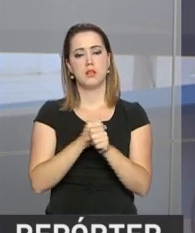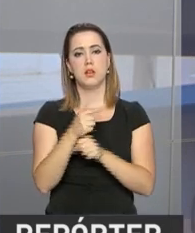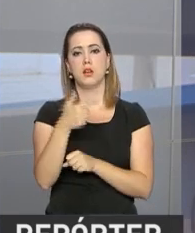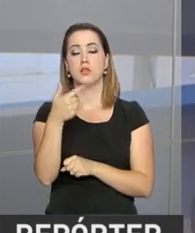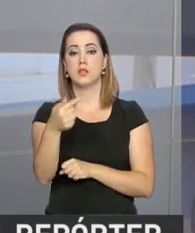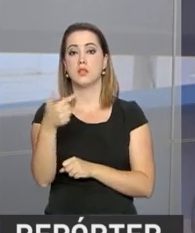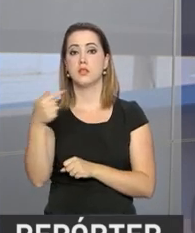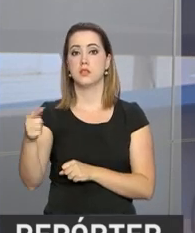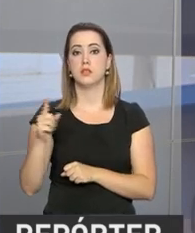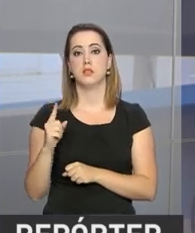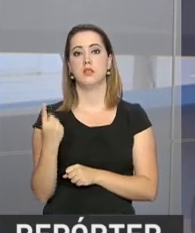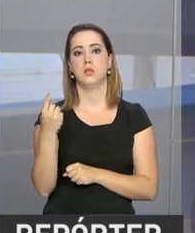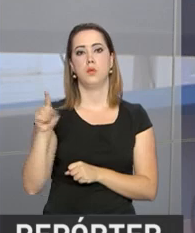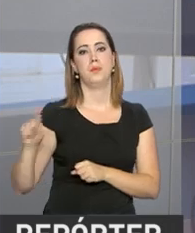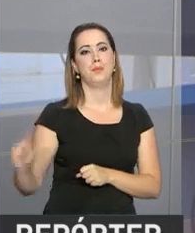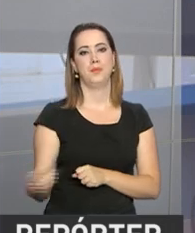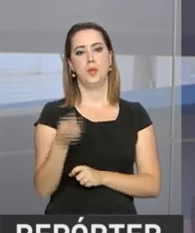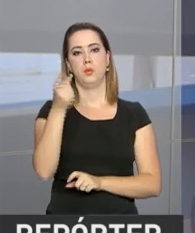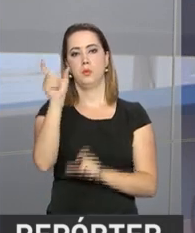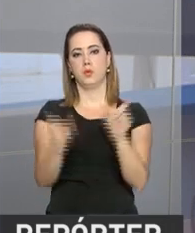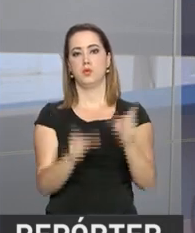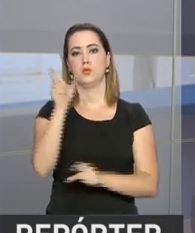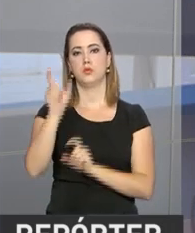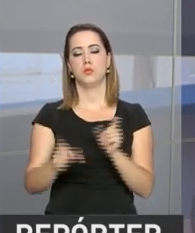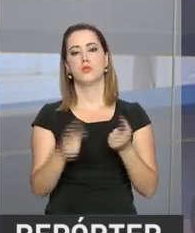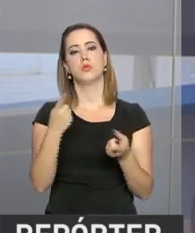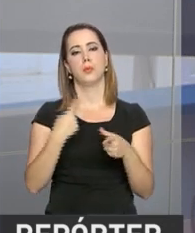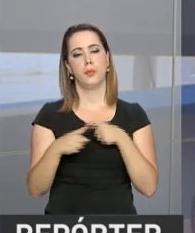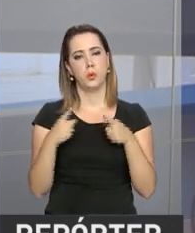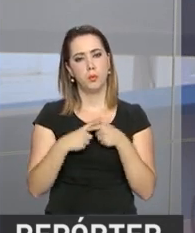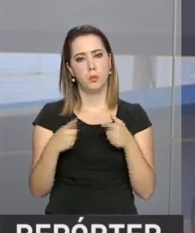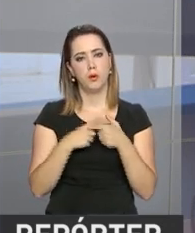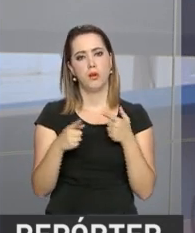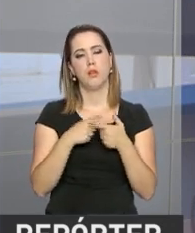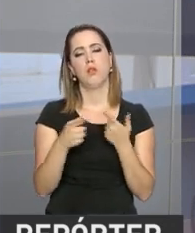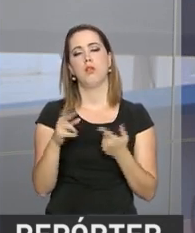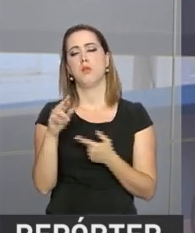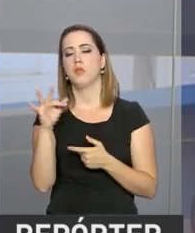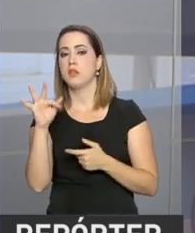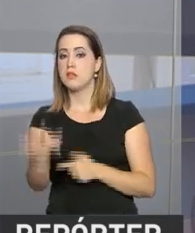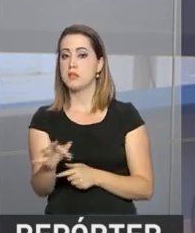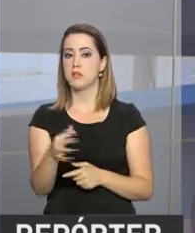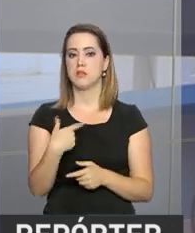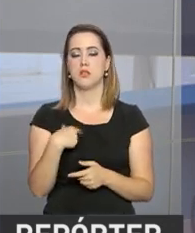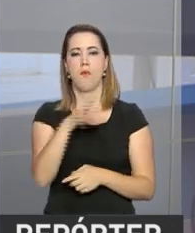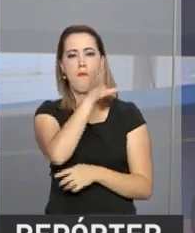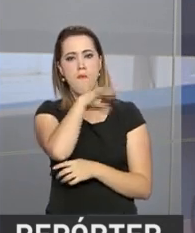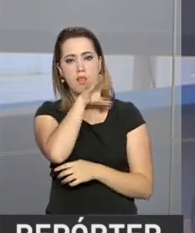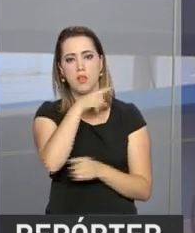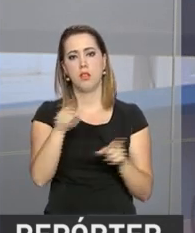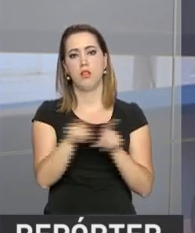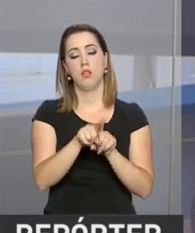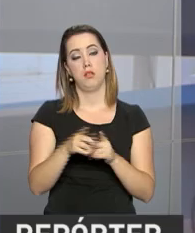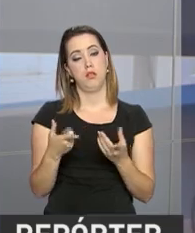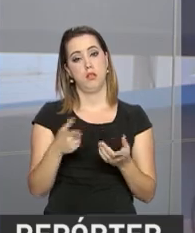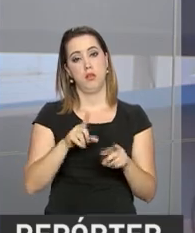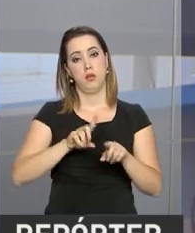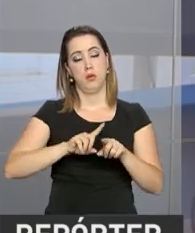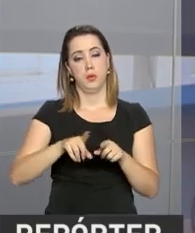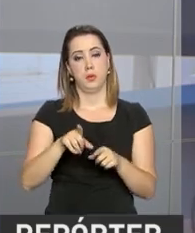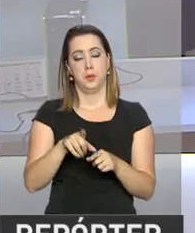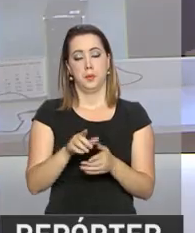771 contribuintes ficaram na malha fina por conta de regularidades como a omissão de rendimentos do titular ou de